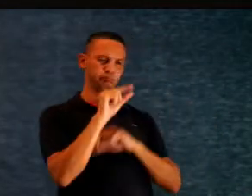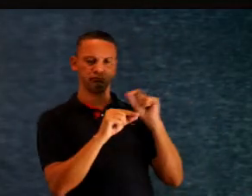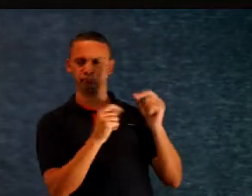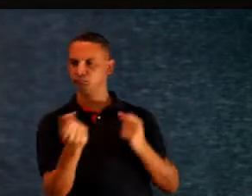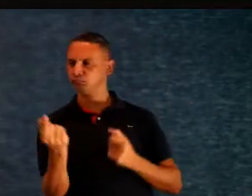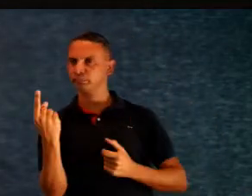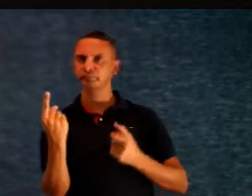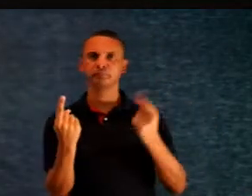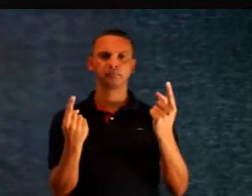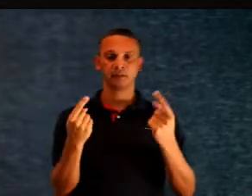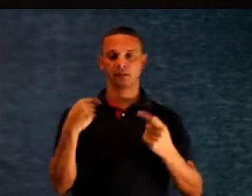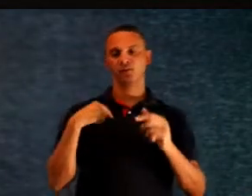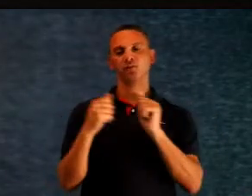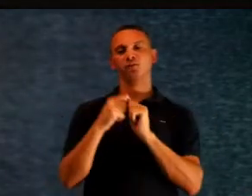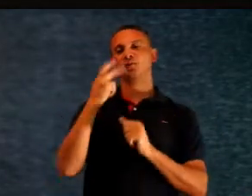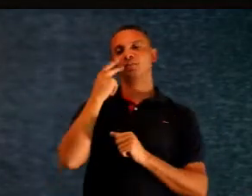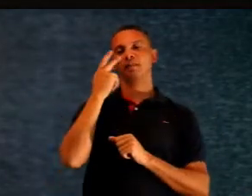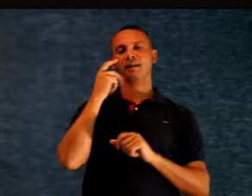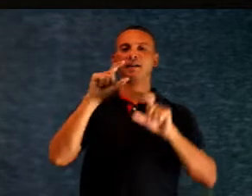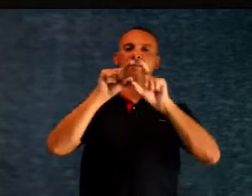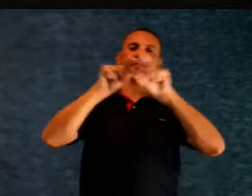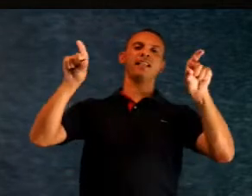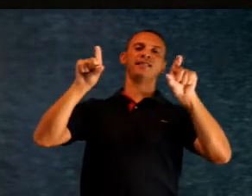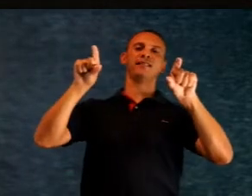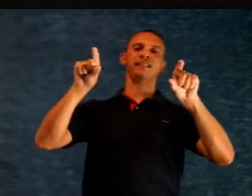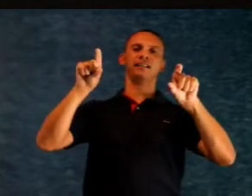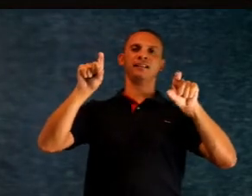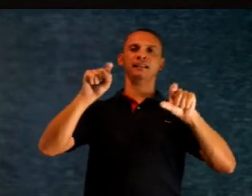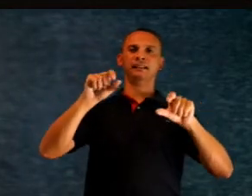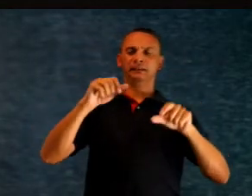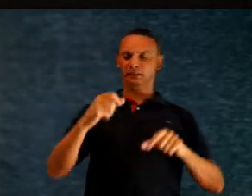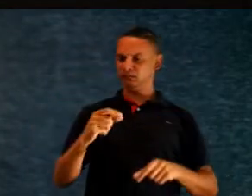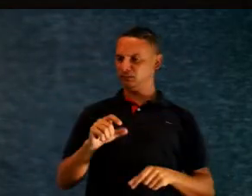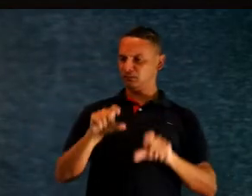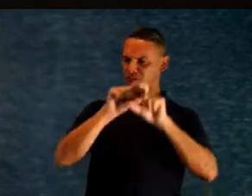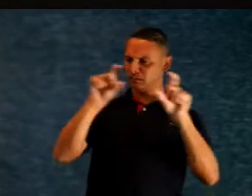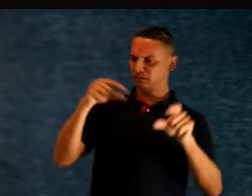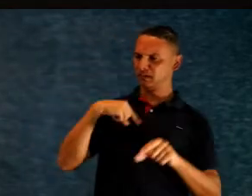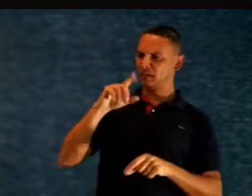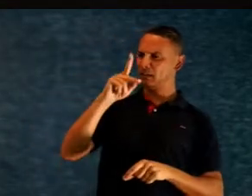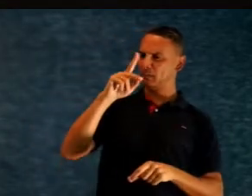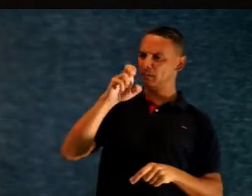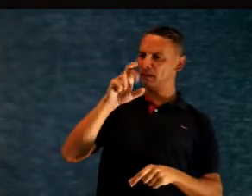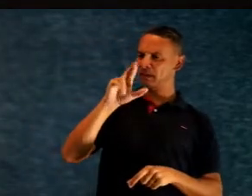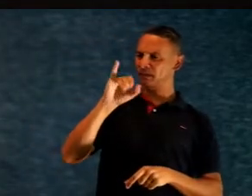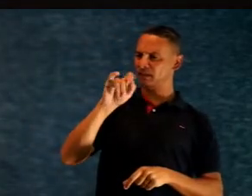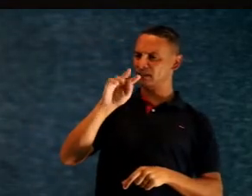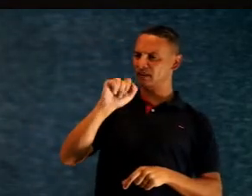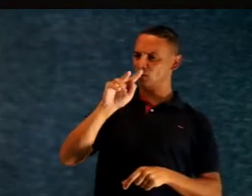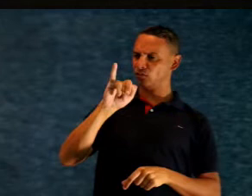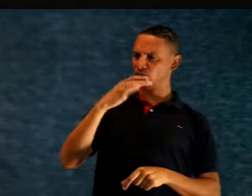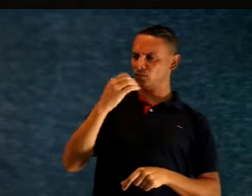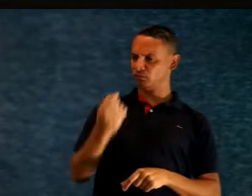surpreendia, o comentário era esse. Né? Isso está muito peristáltico, analgésico e parabólico. Nos jogos de lá vai